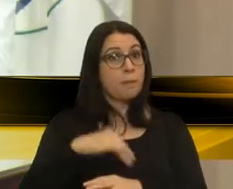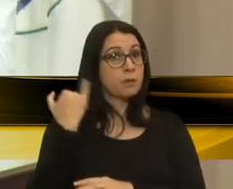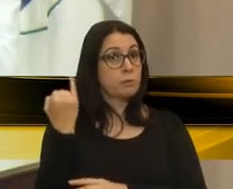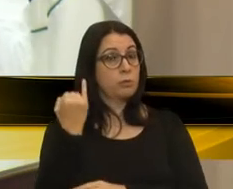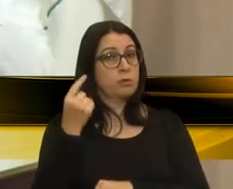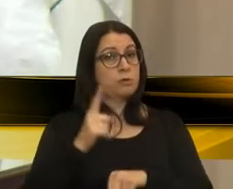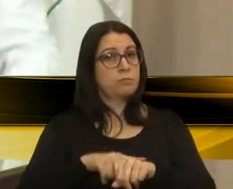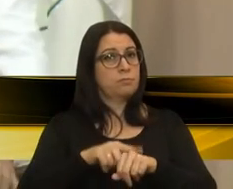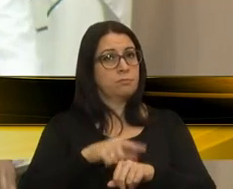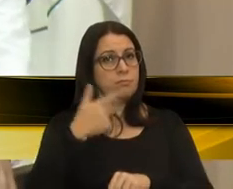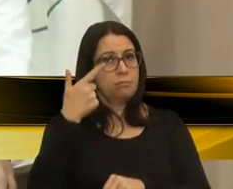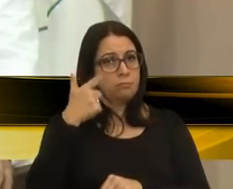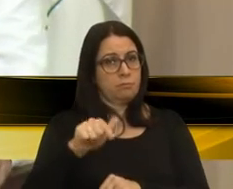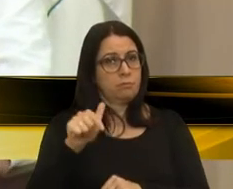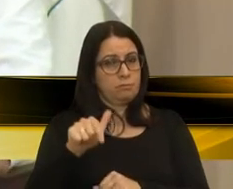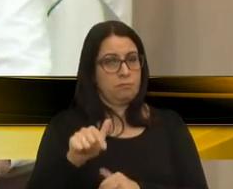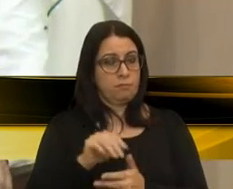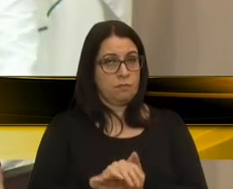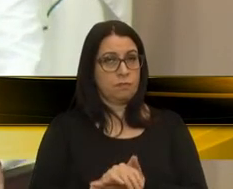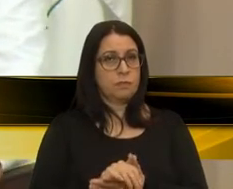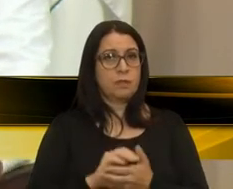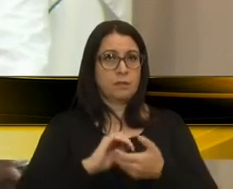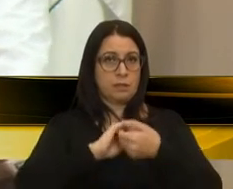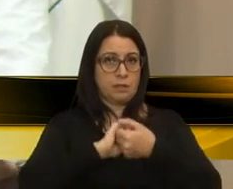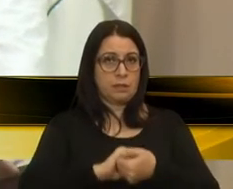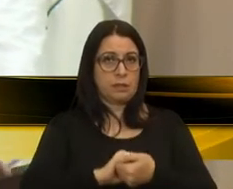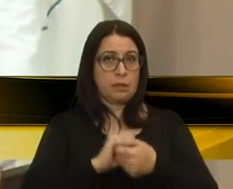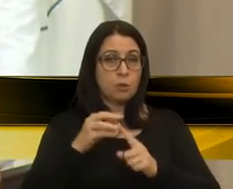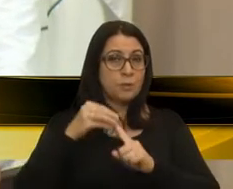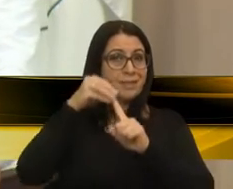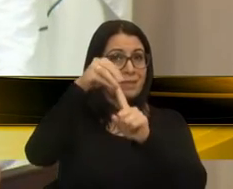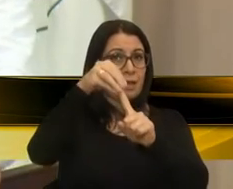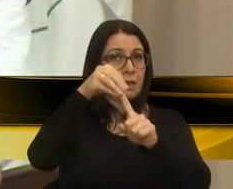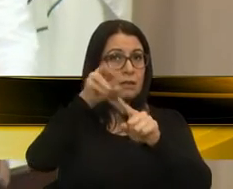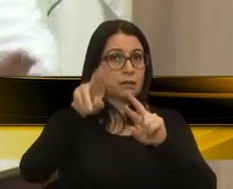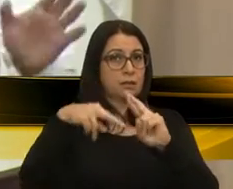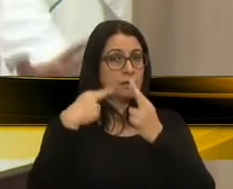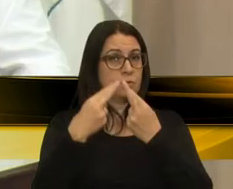né? Então, novamente, queria aqui saudar o destaque da audiência,